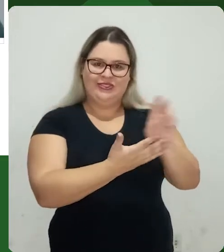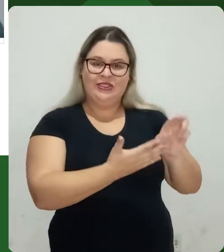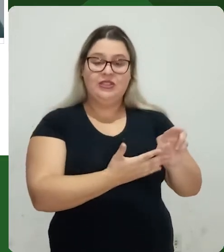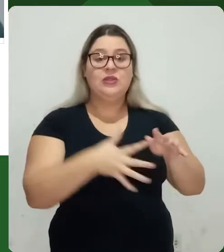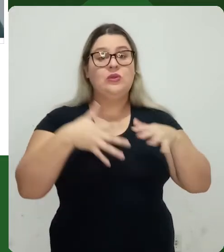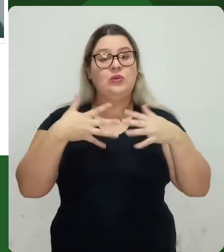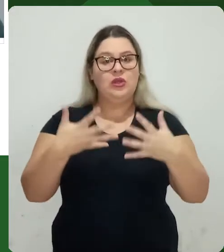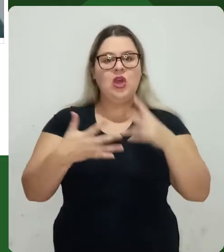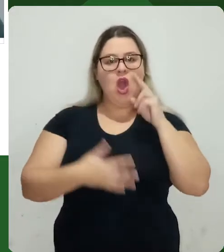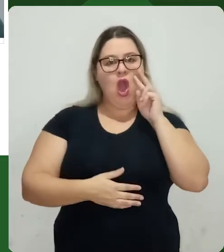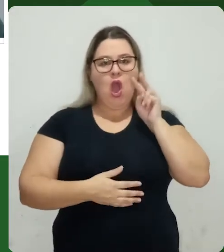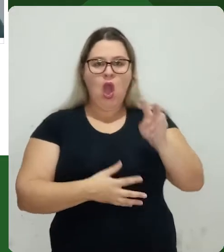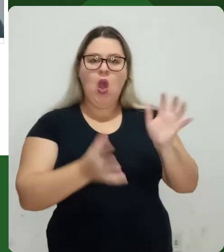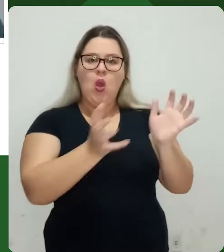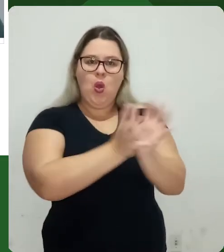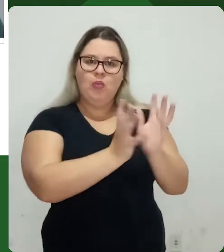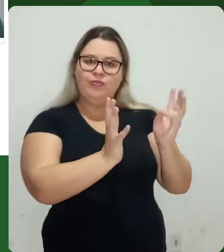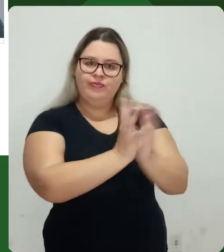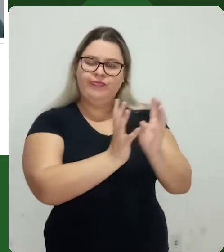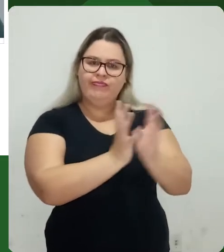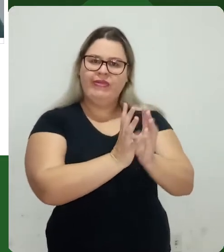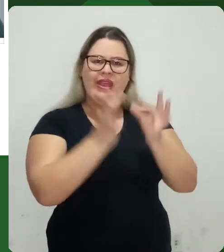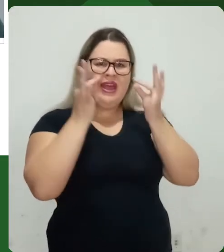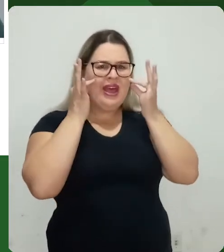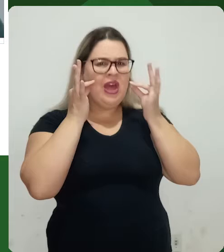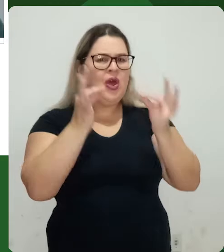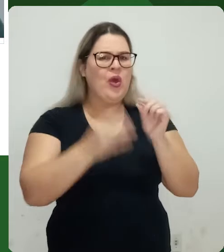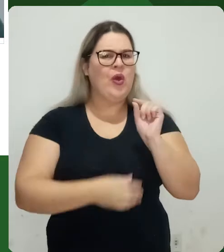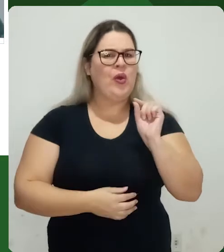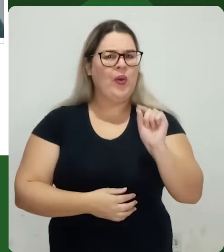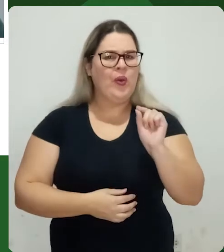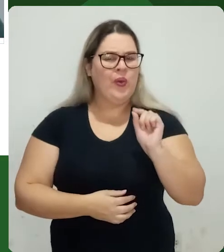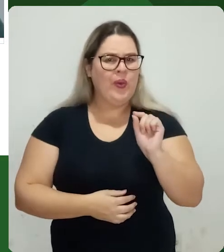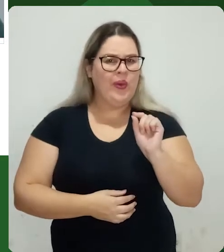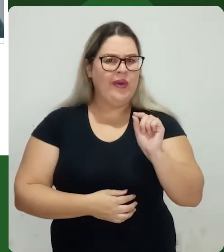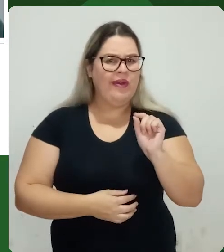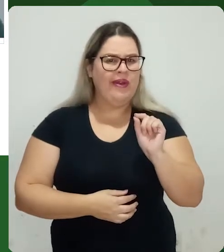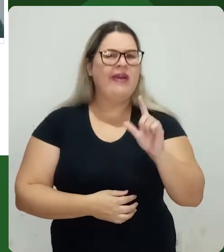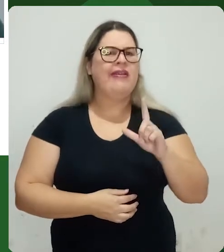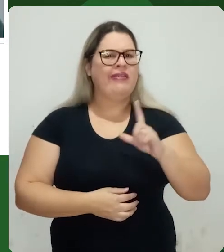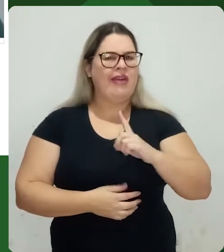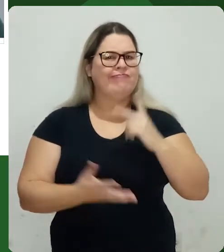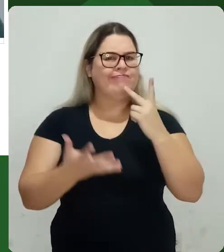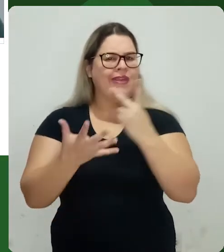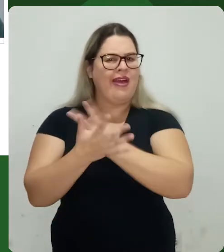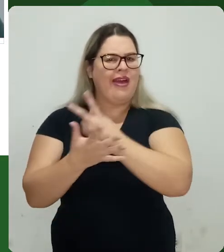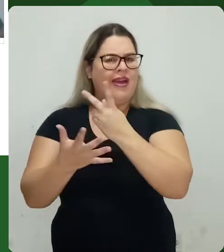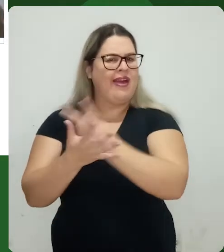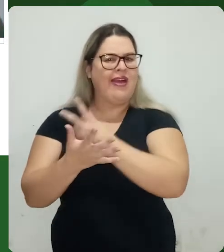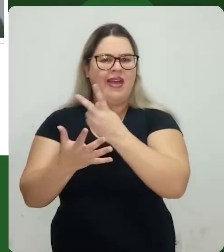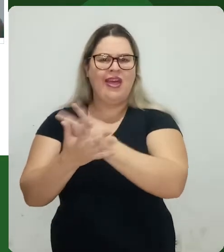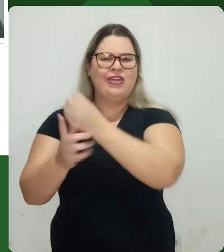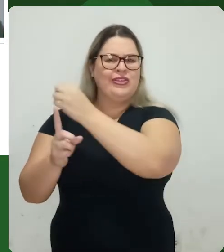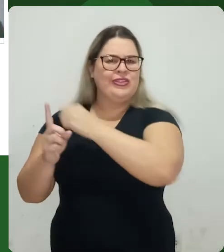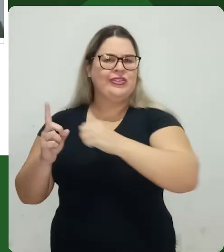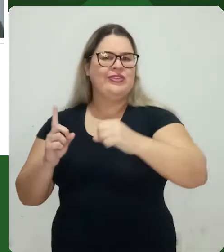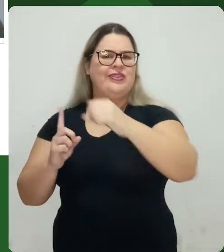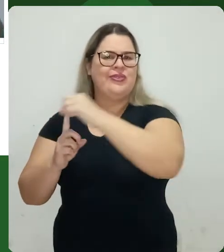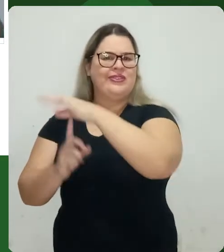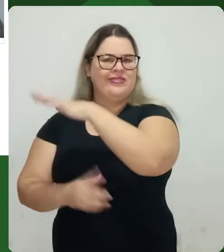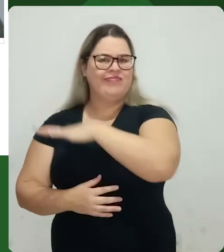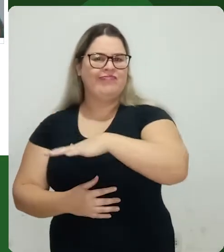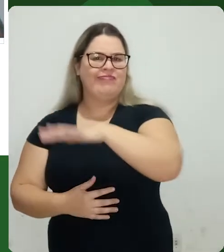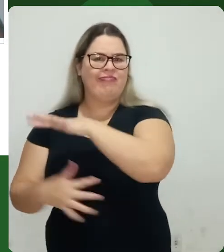às diferenças. E quando nós olhamos os indígenas, um elemento que chama bastante atenção é que há um erro